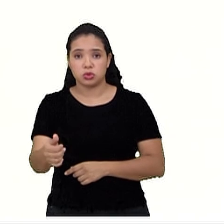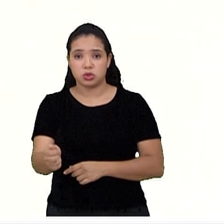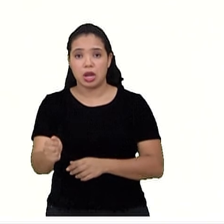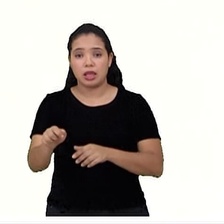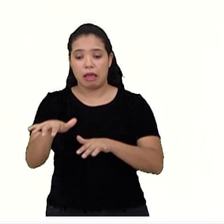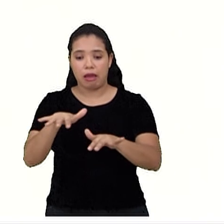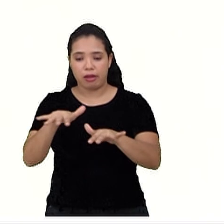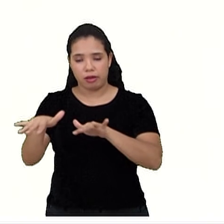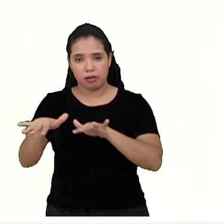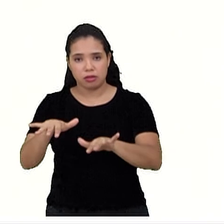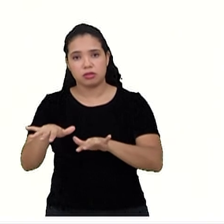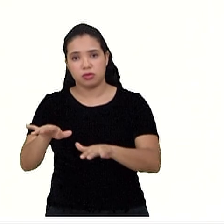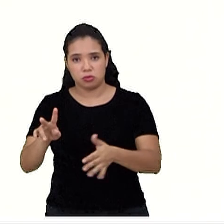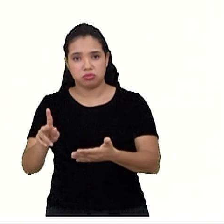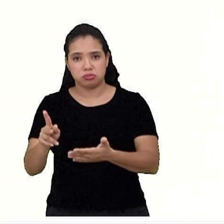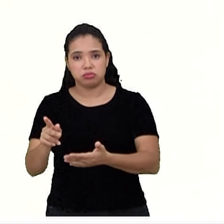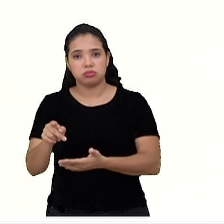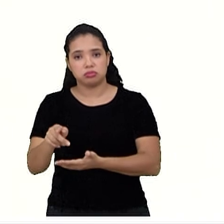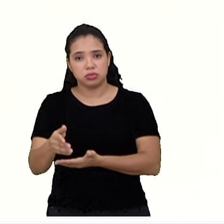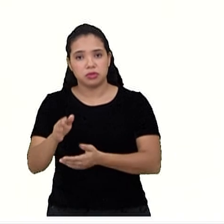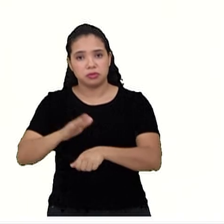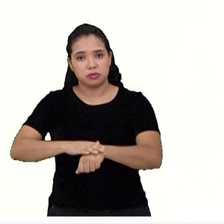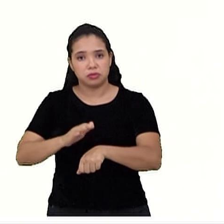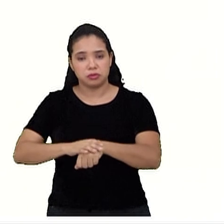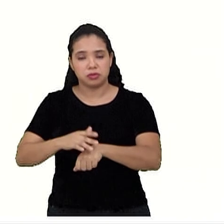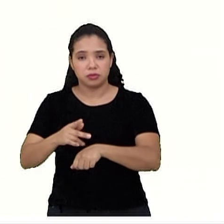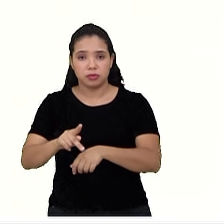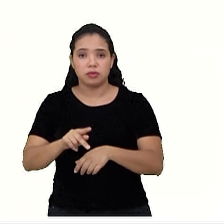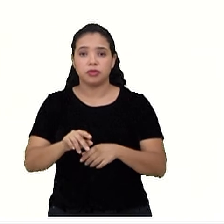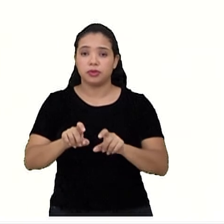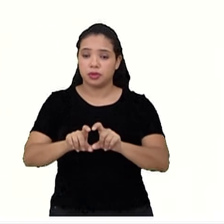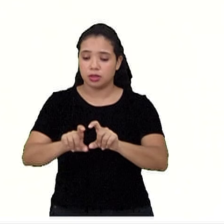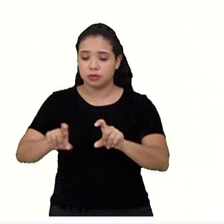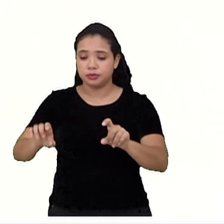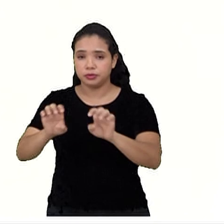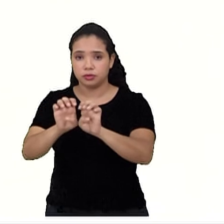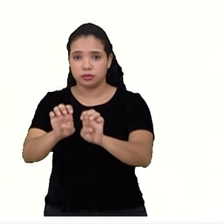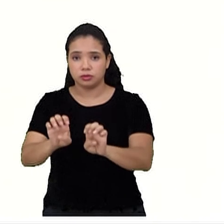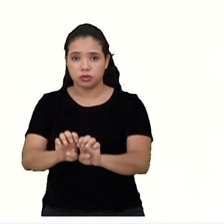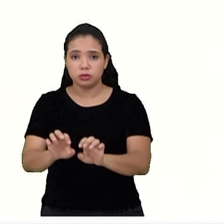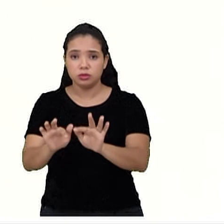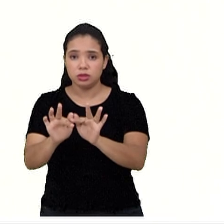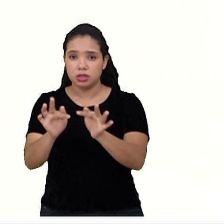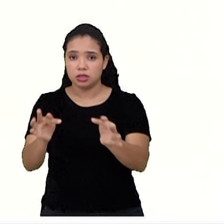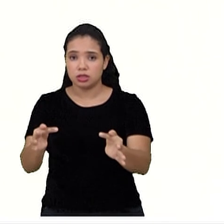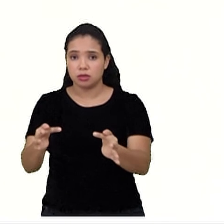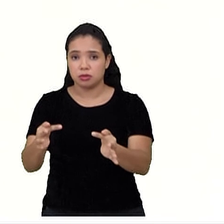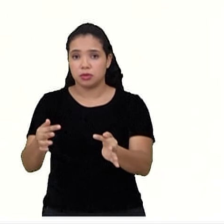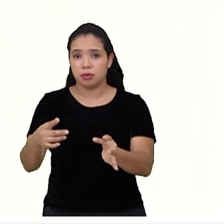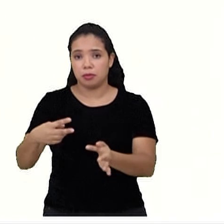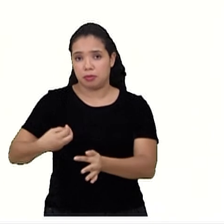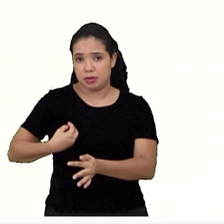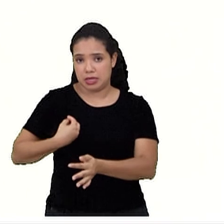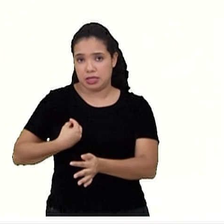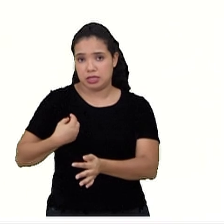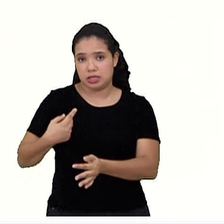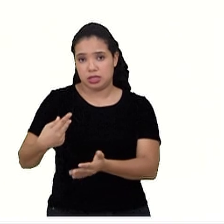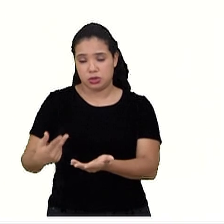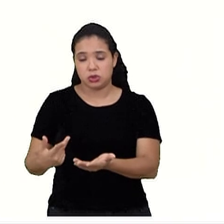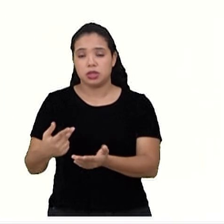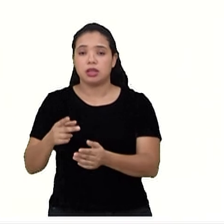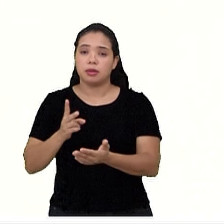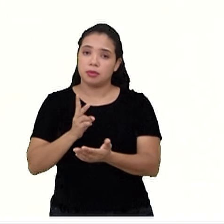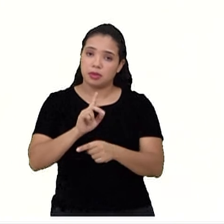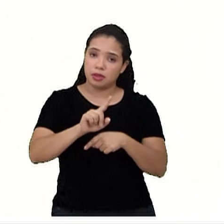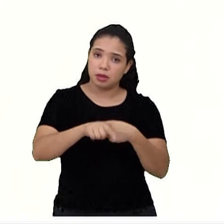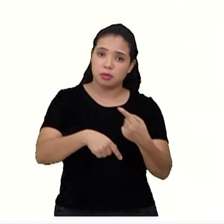ação. A estrutura do simple present, porque ela deve estar no presente simples. Depois outro sujeito, o mesmo sujeito,